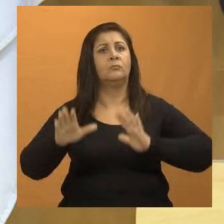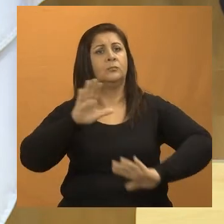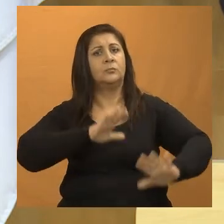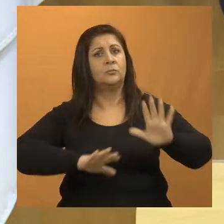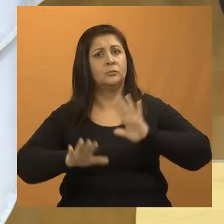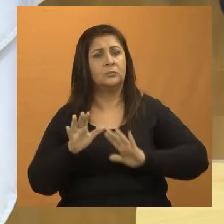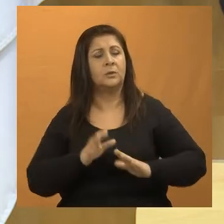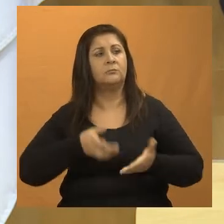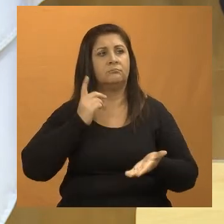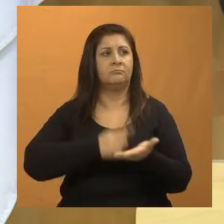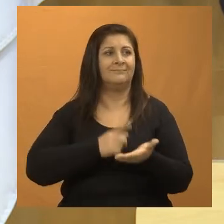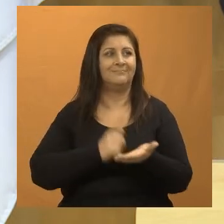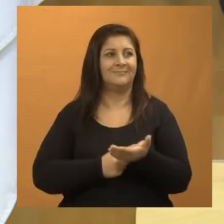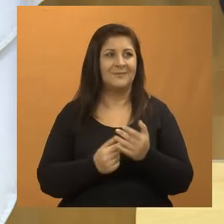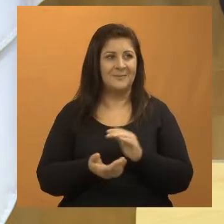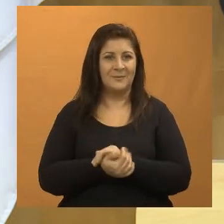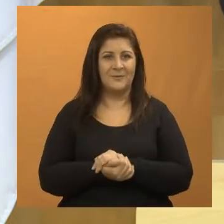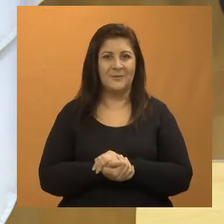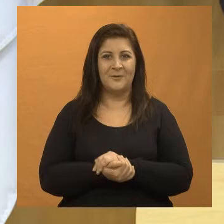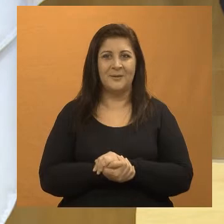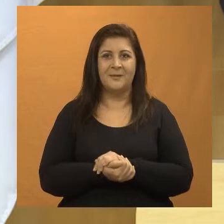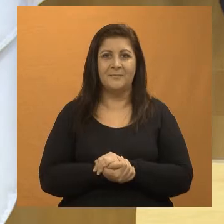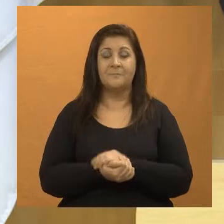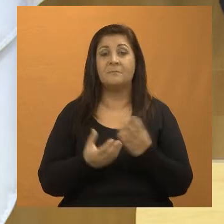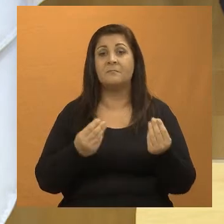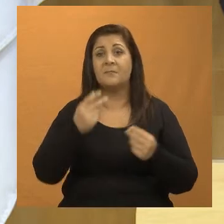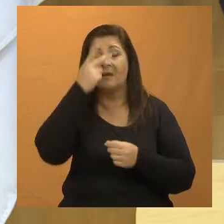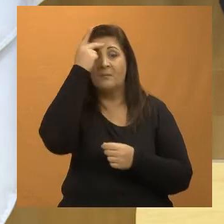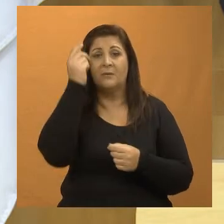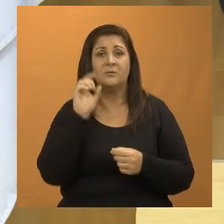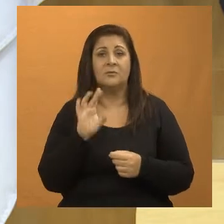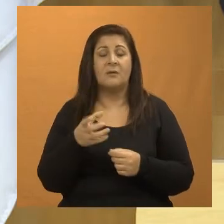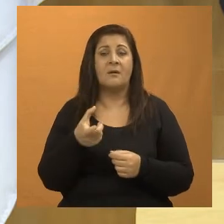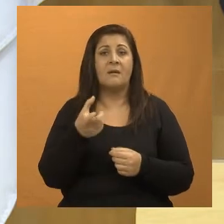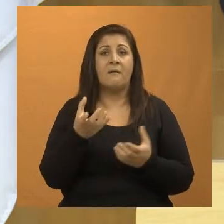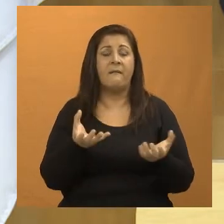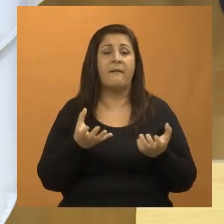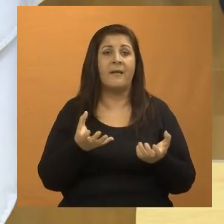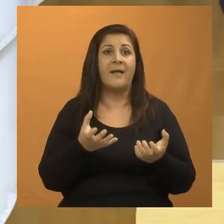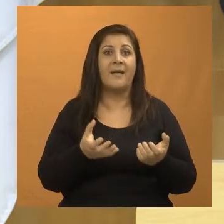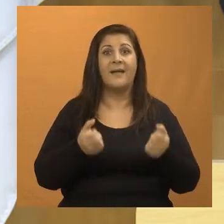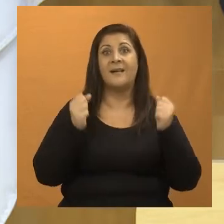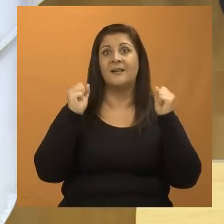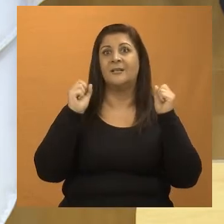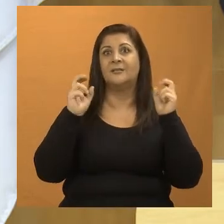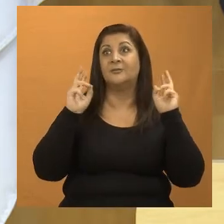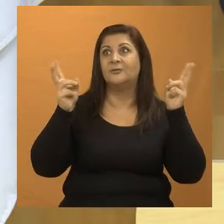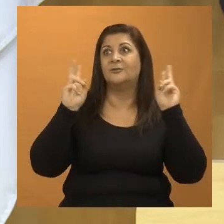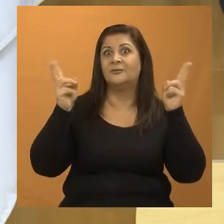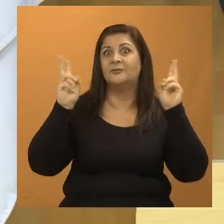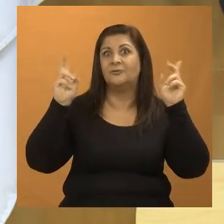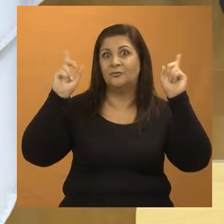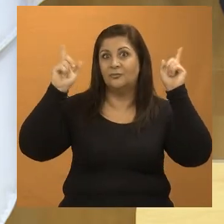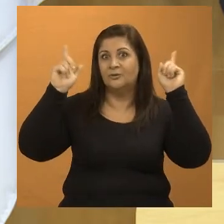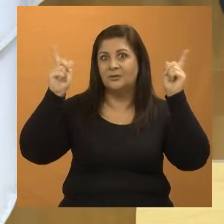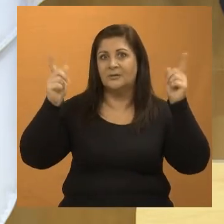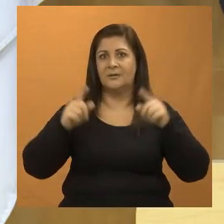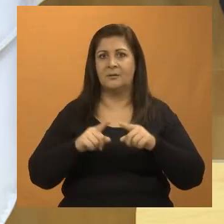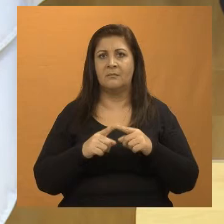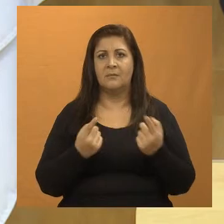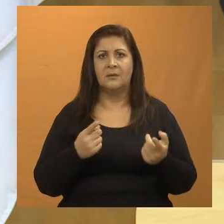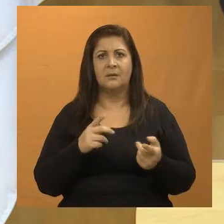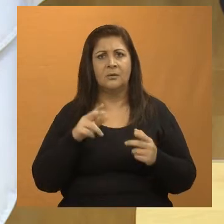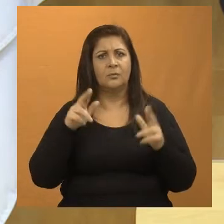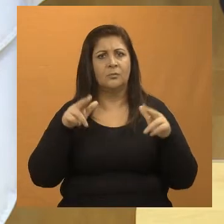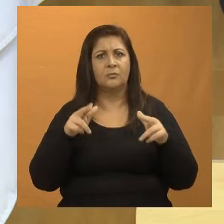compromisso. Infelizmente, alguns só querem jogar para a torcida, mas desse jeito não se vence um campeonato. Ninguém